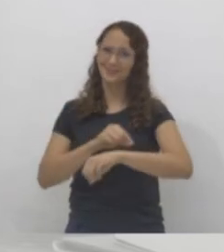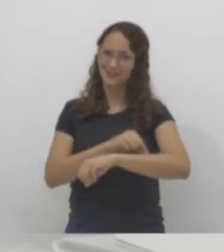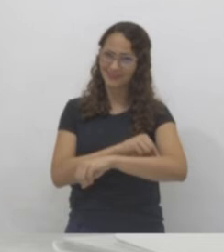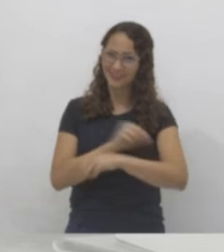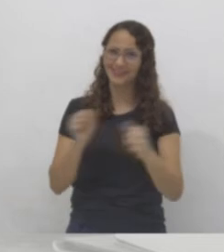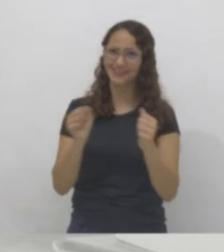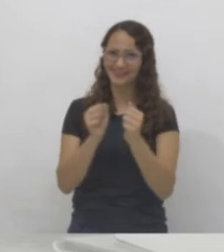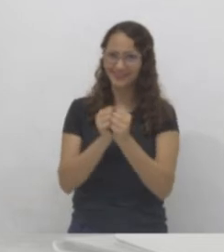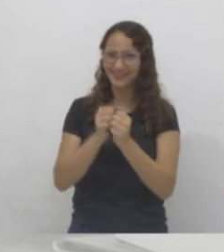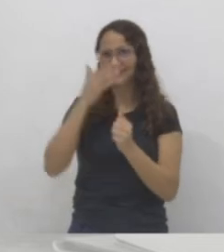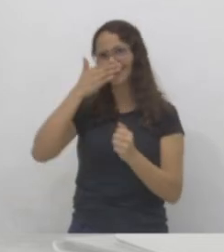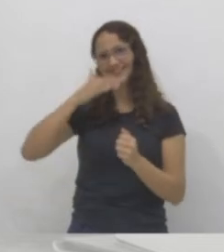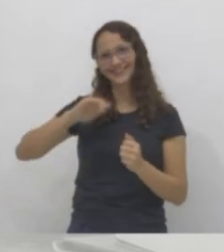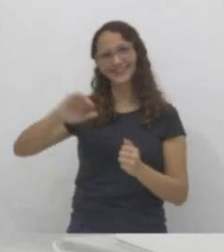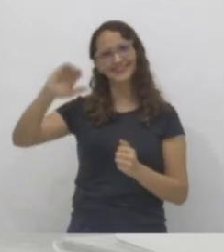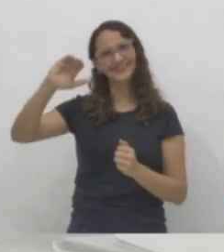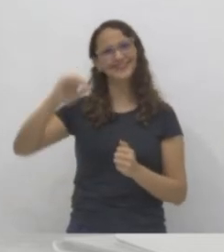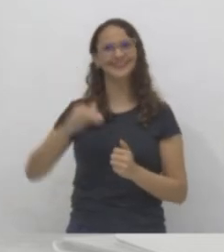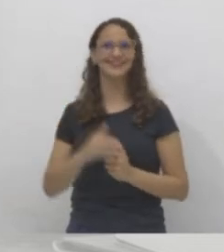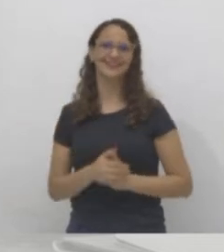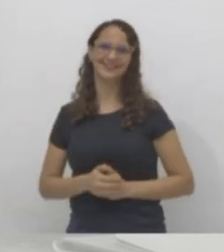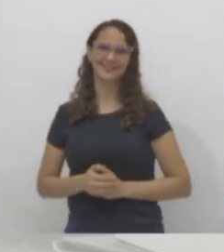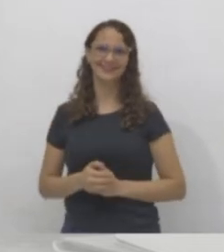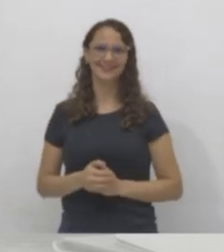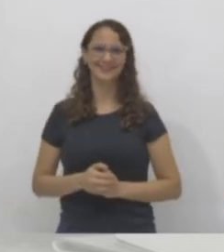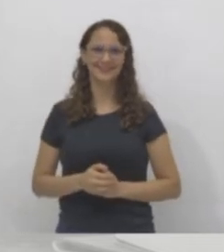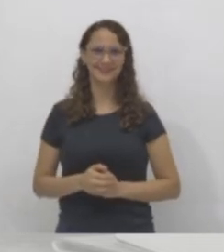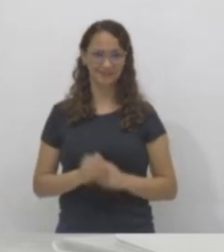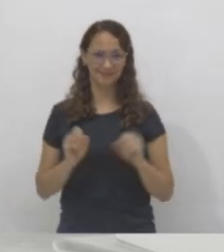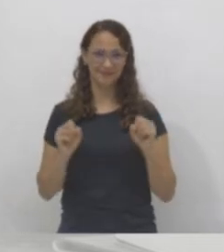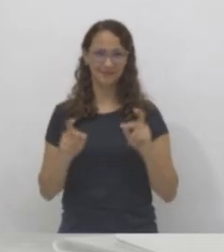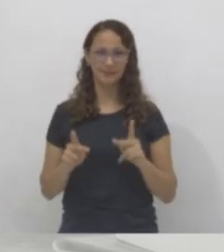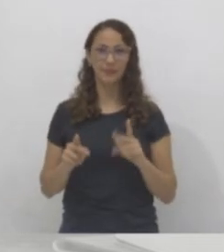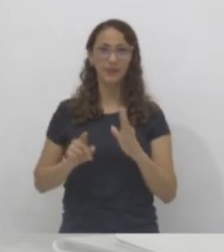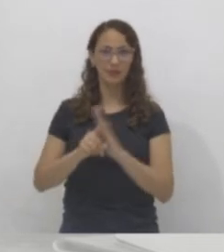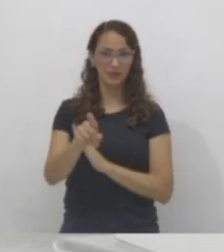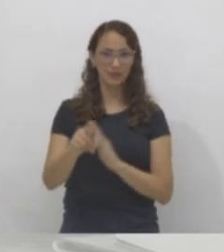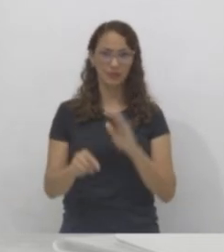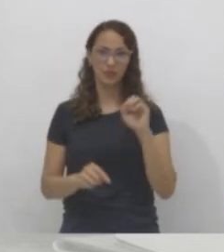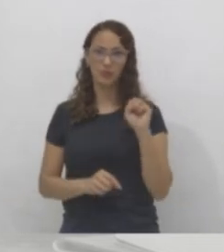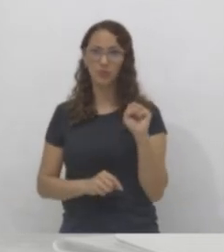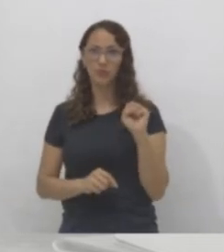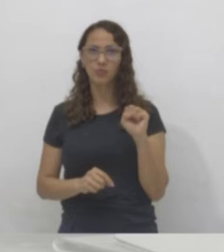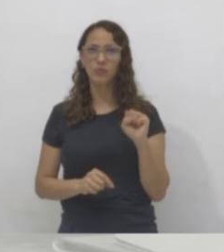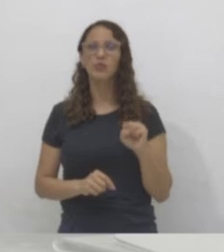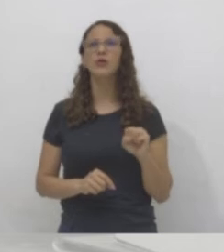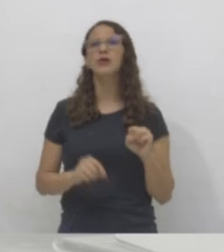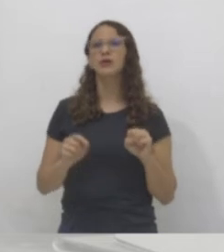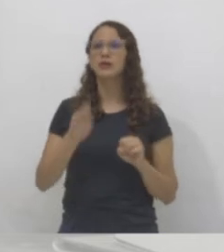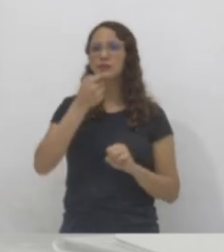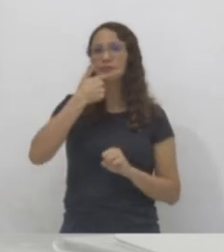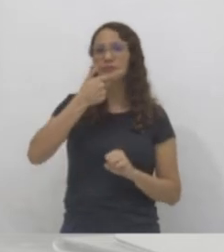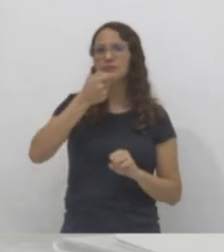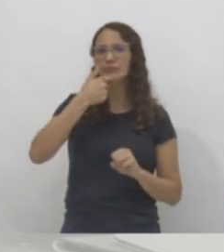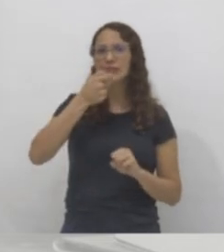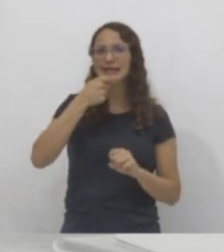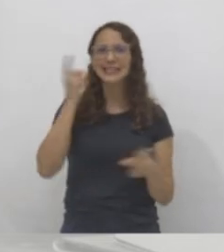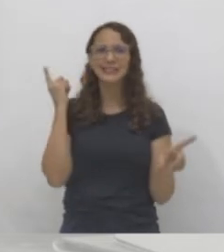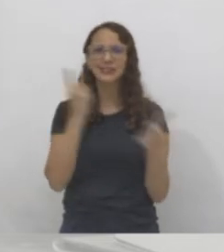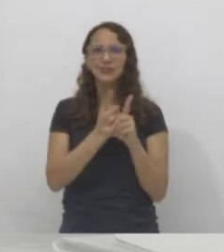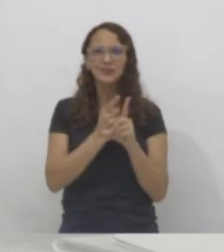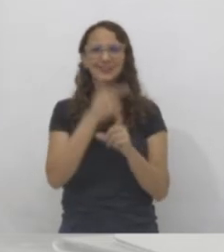elefante, tá certo? Na questão 8, tá perguntando assim: o humor dessa piada está